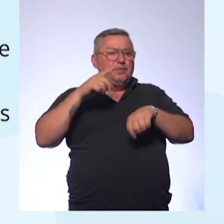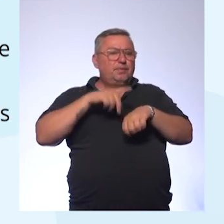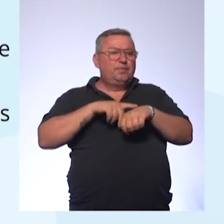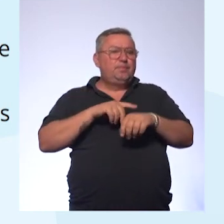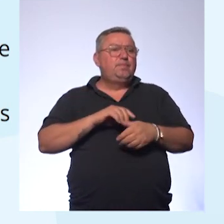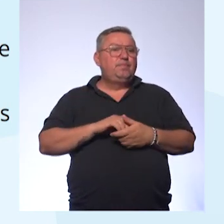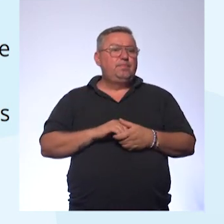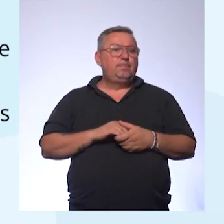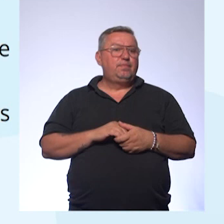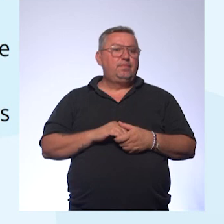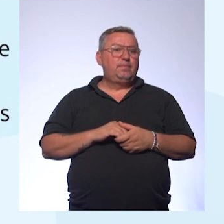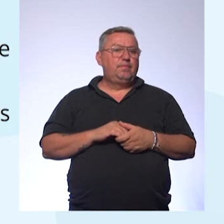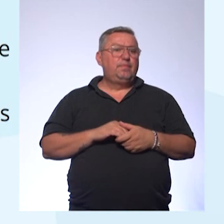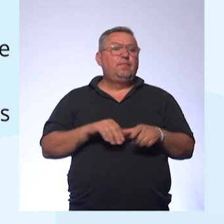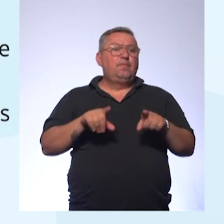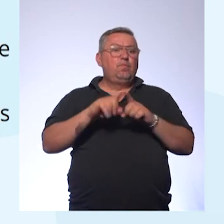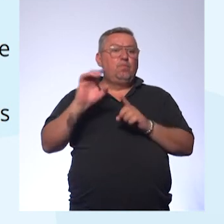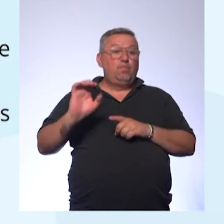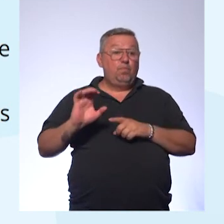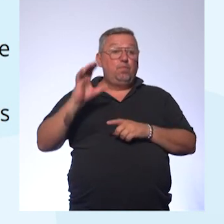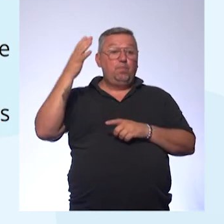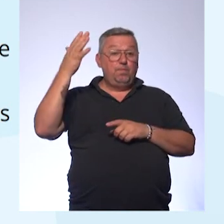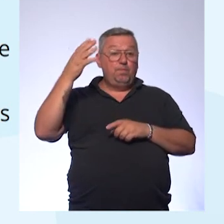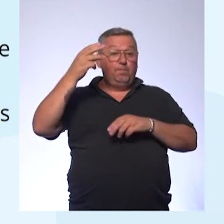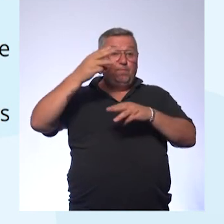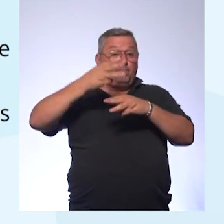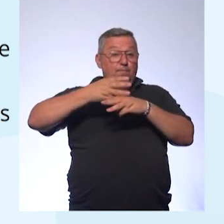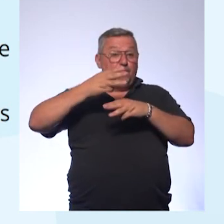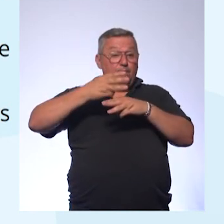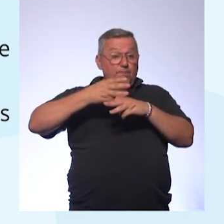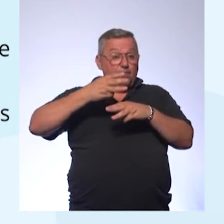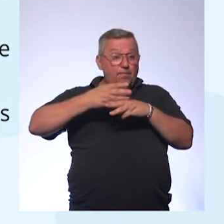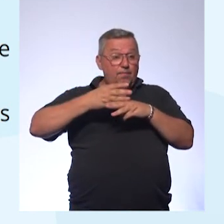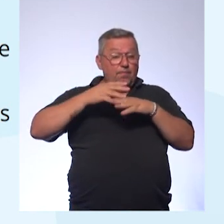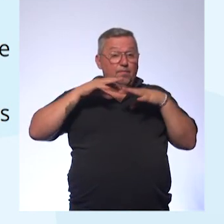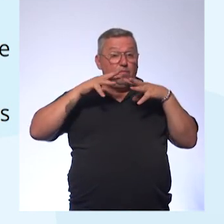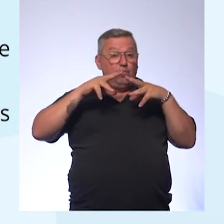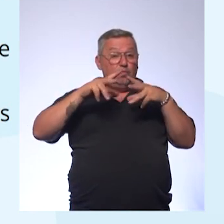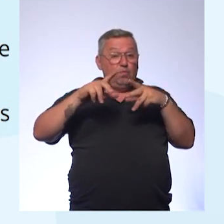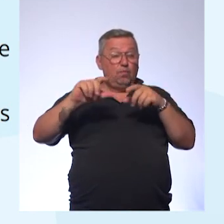pelo QR Code, a gente vai ficando por aqui. Infelizmente, acabou mais uma aula.